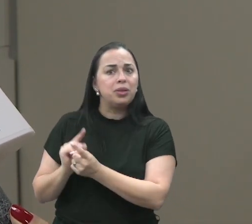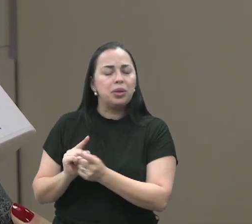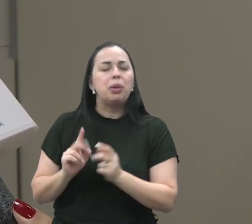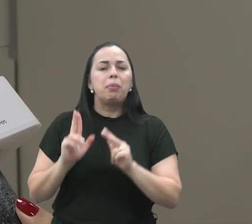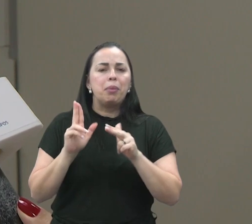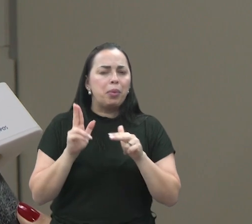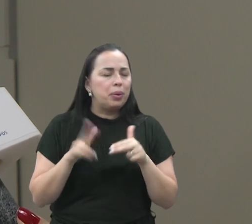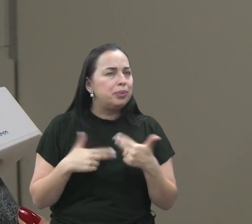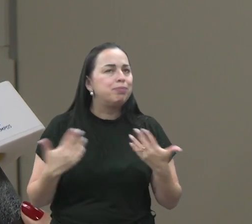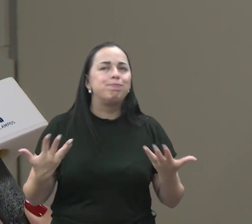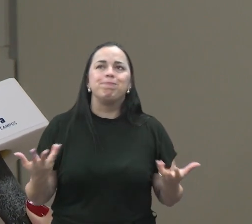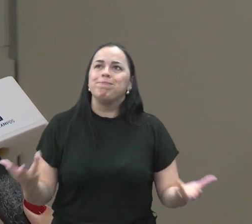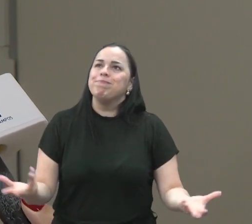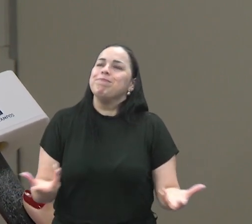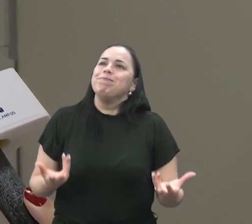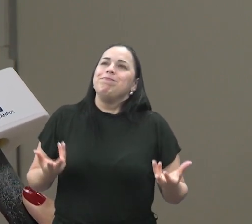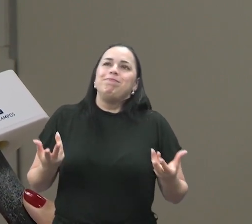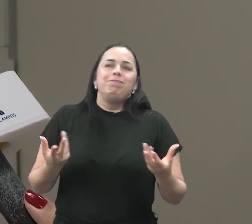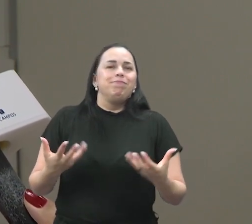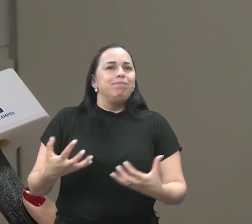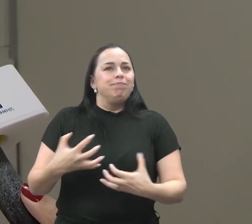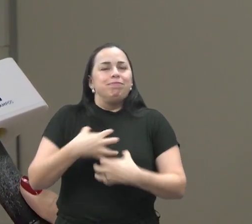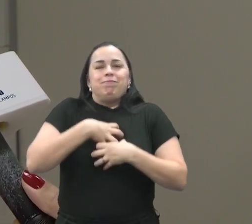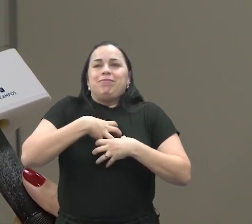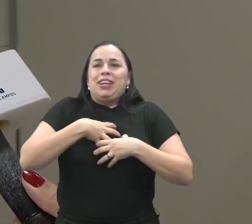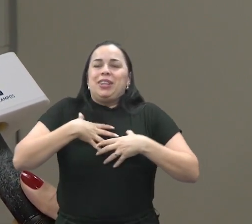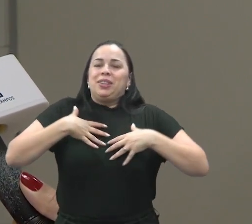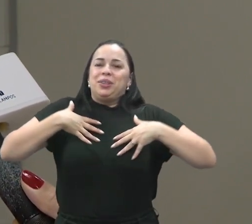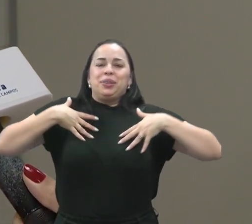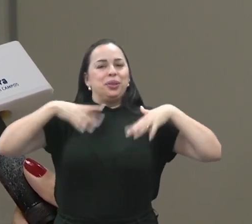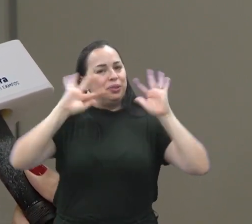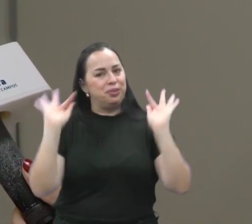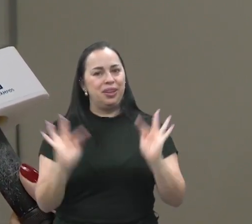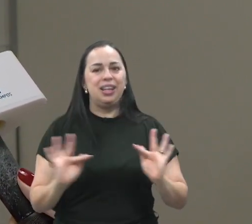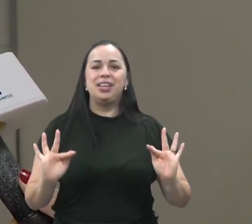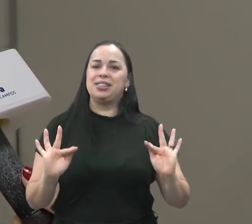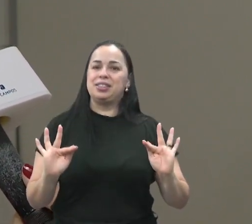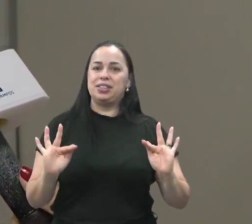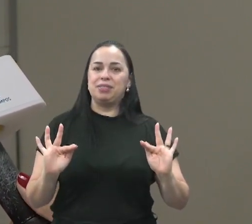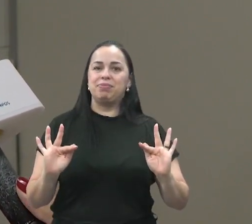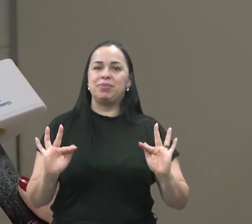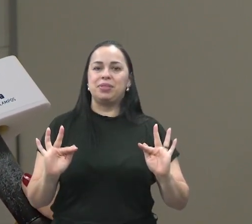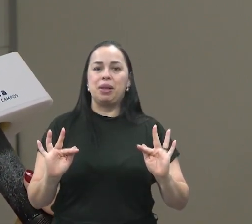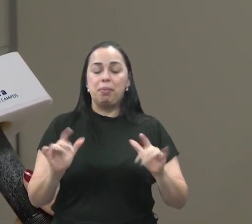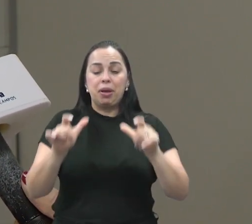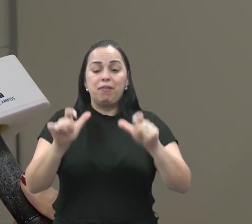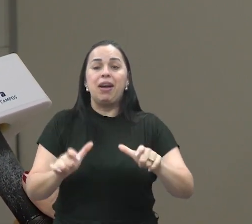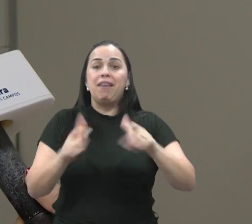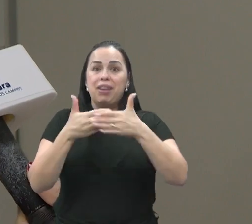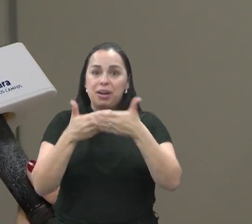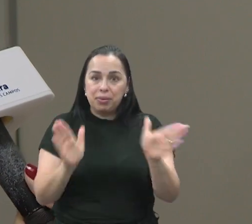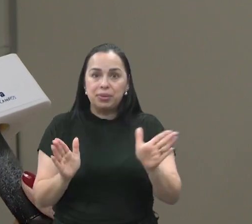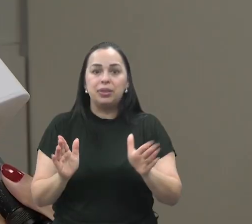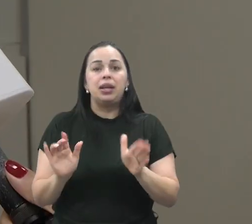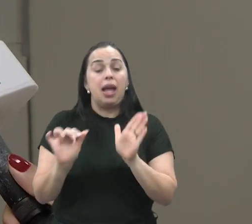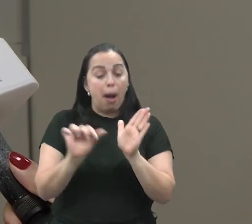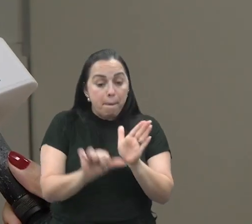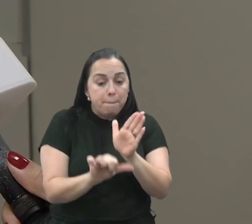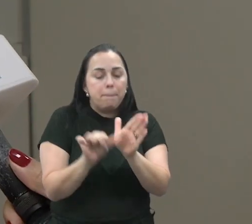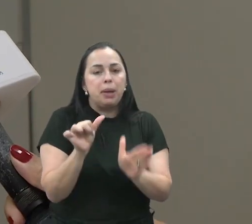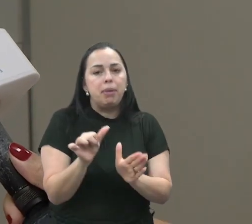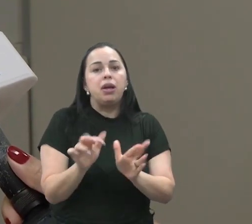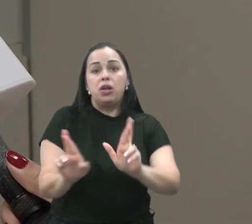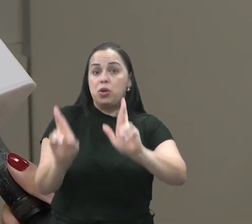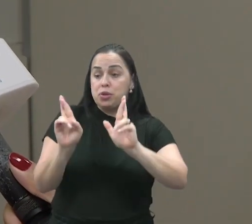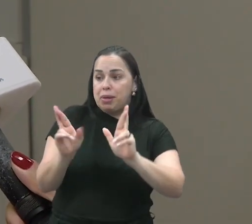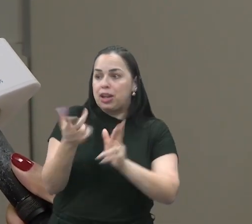Então, realmente, nós ficamos muito felizes quando anunciou esse centro de reabilitação. Esse é o